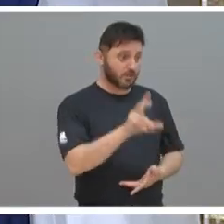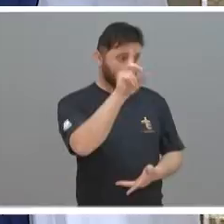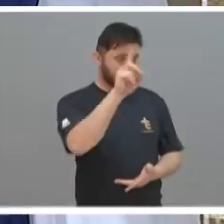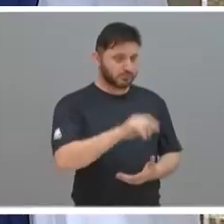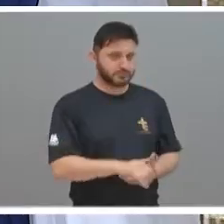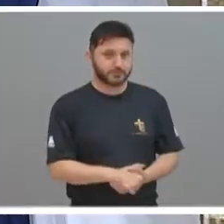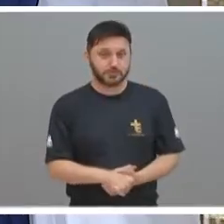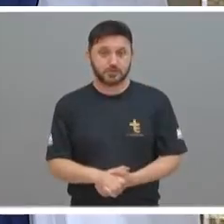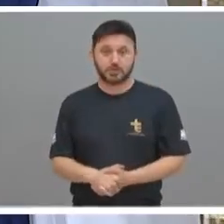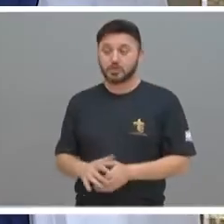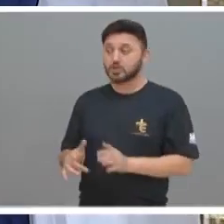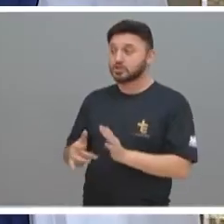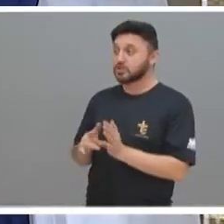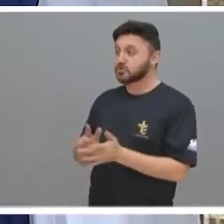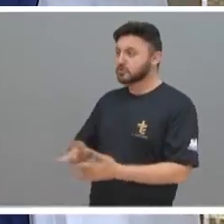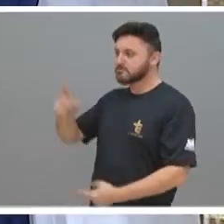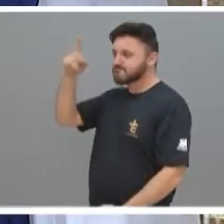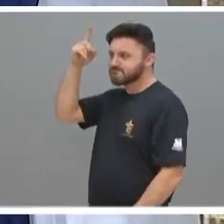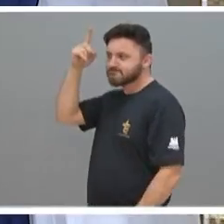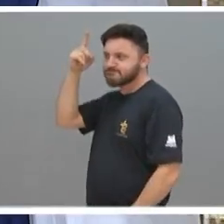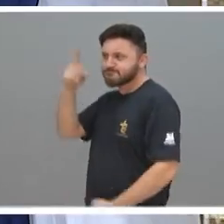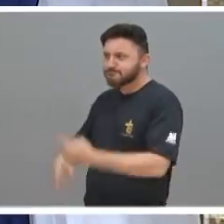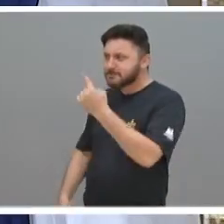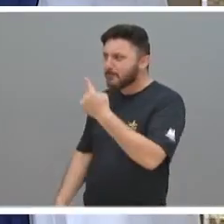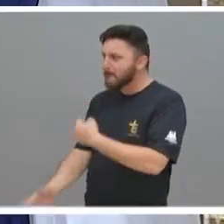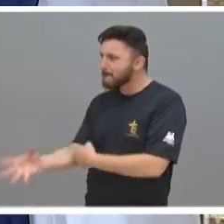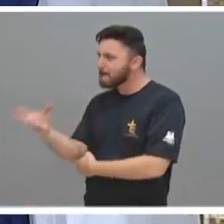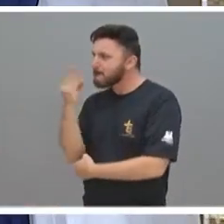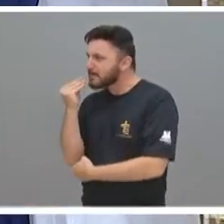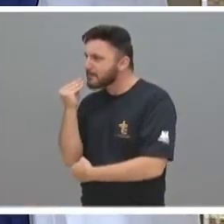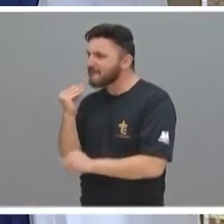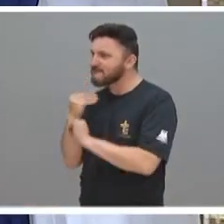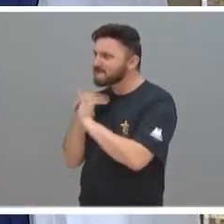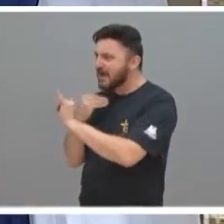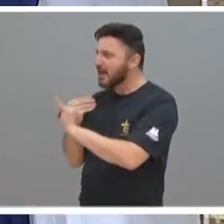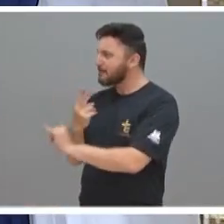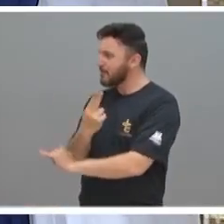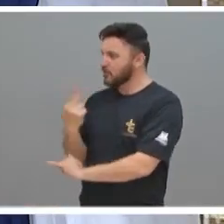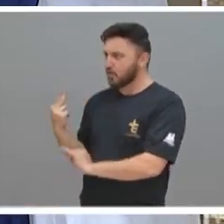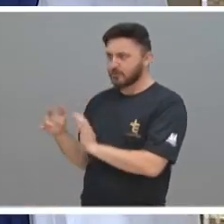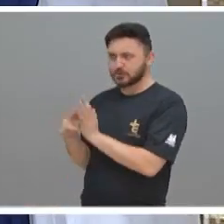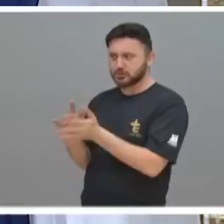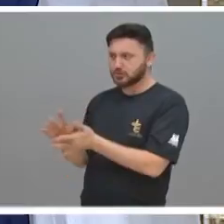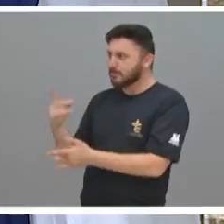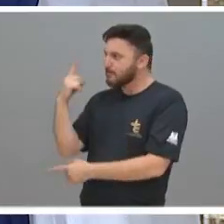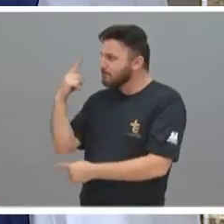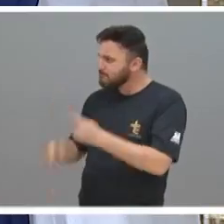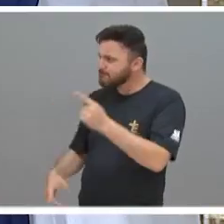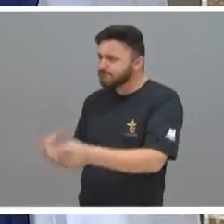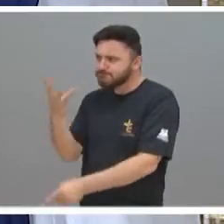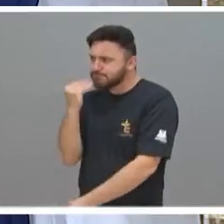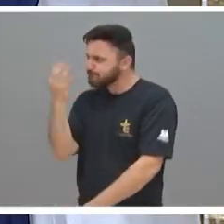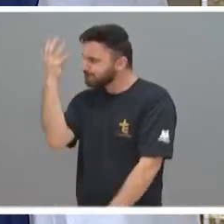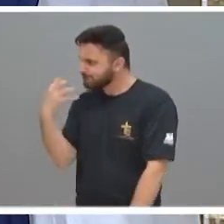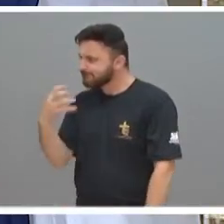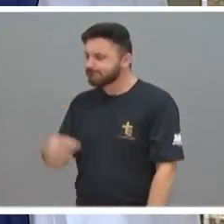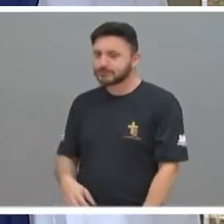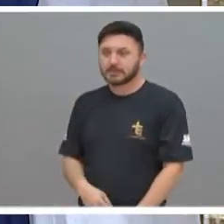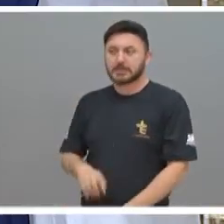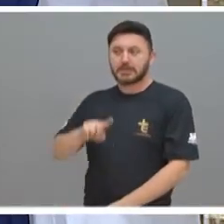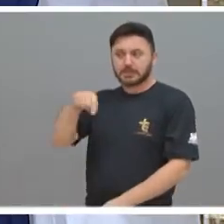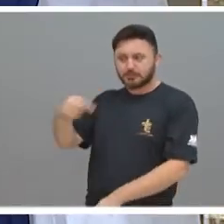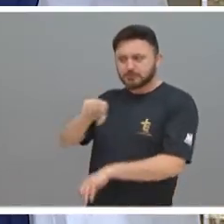Jesus proibiu-lhe severamente de falar a alguém a seu respeito. Em seguida, começou